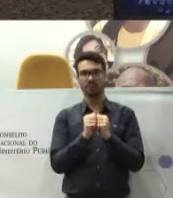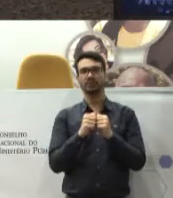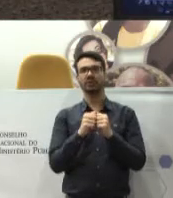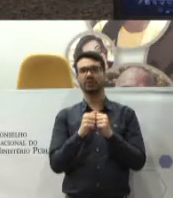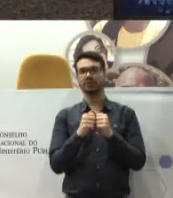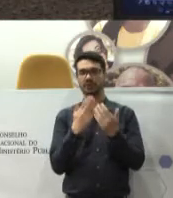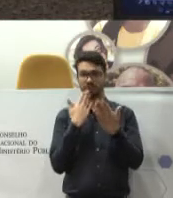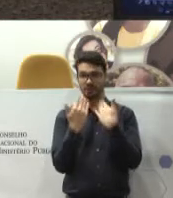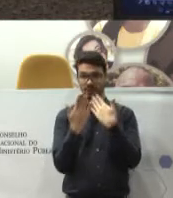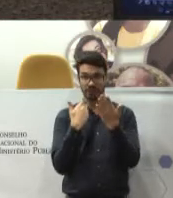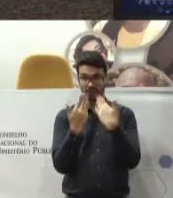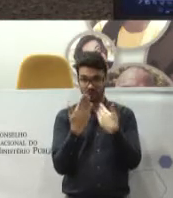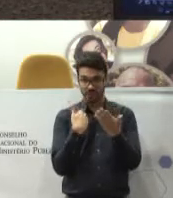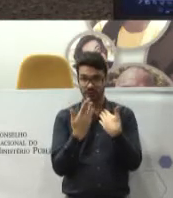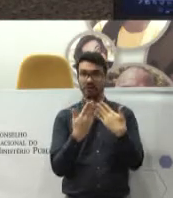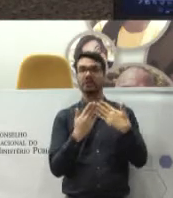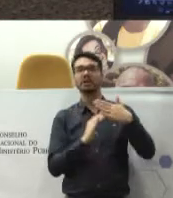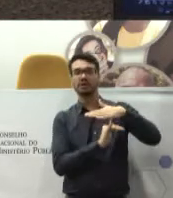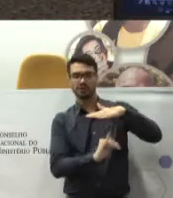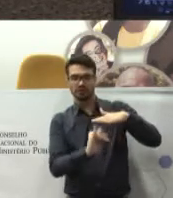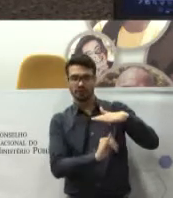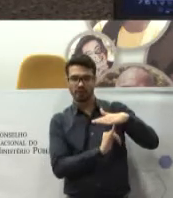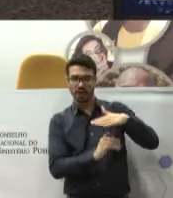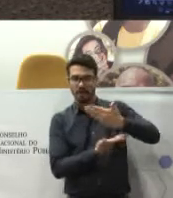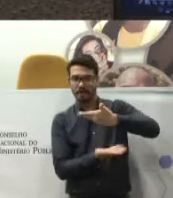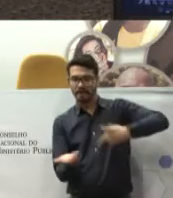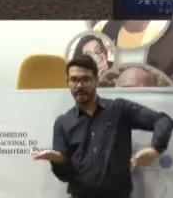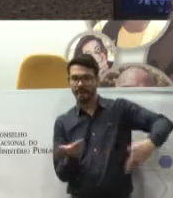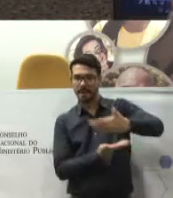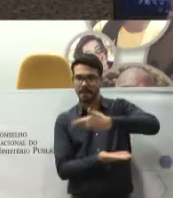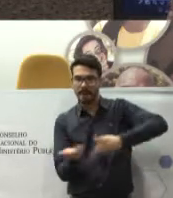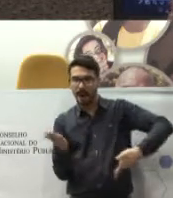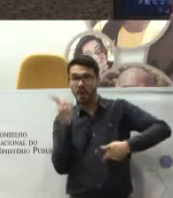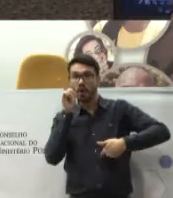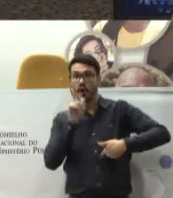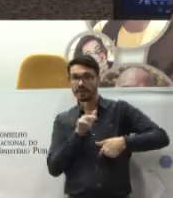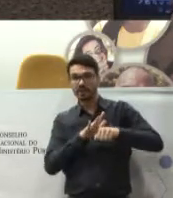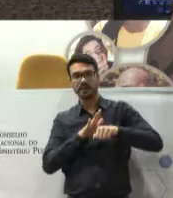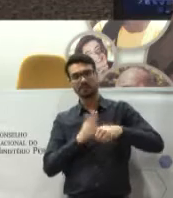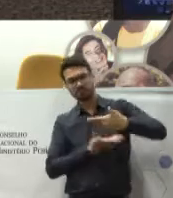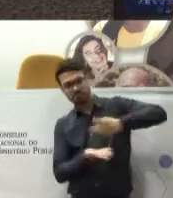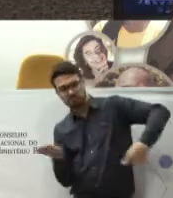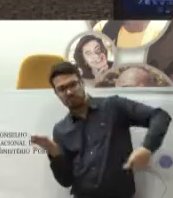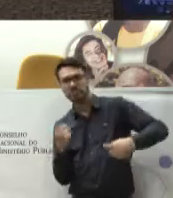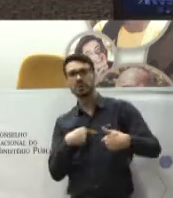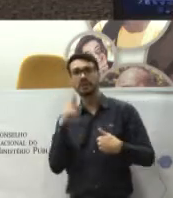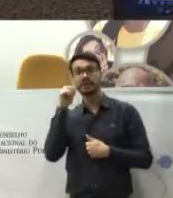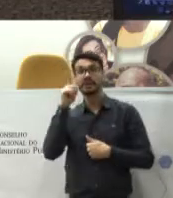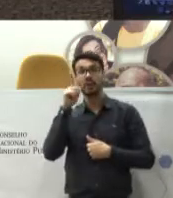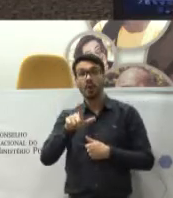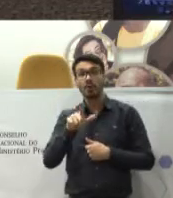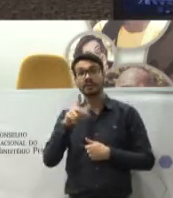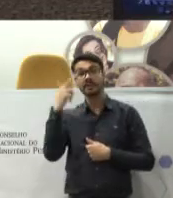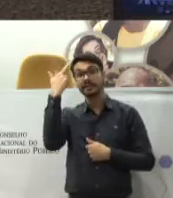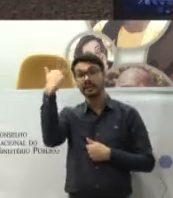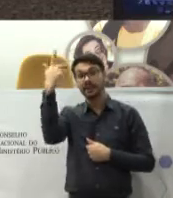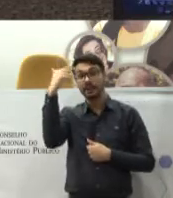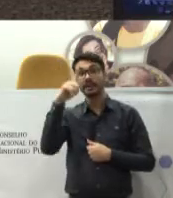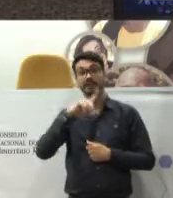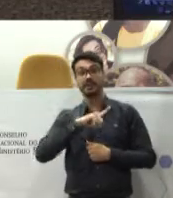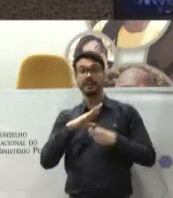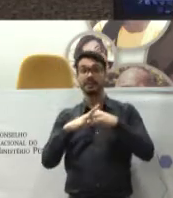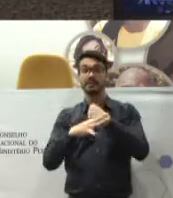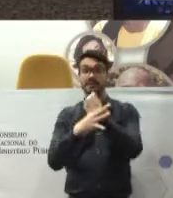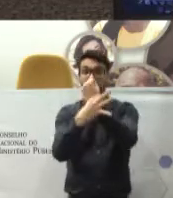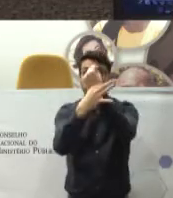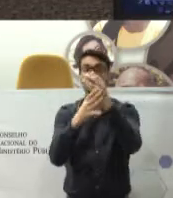diálogo interinstitucional é imprescindível para que a gente caminhe de forma tranquila e de forma segura nessa